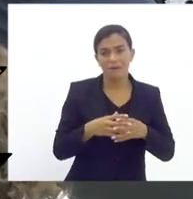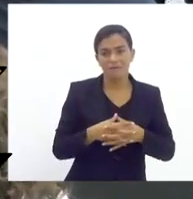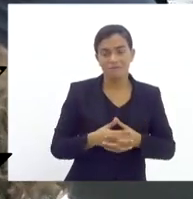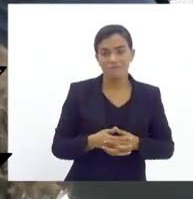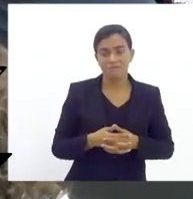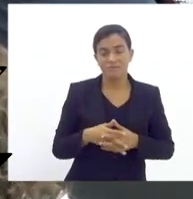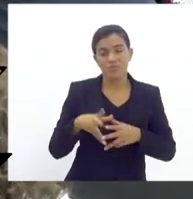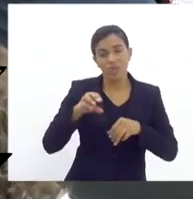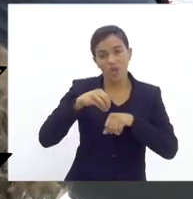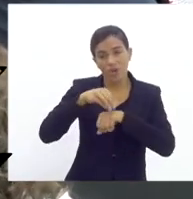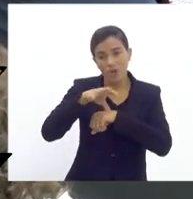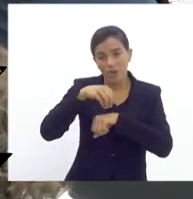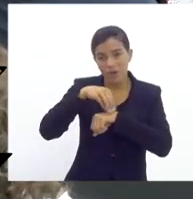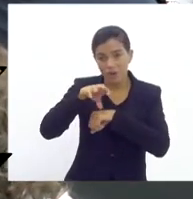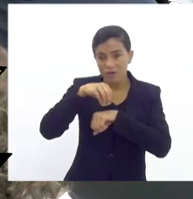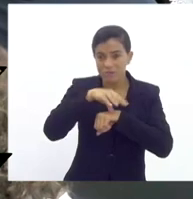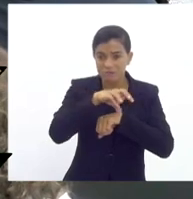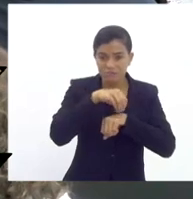comunicar